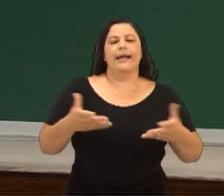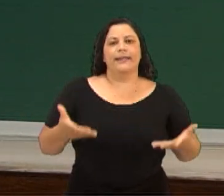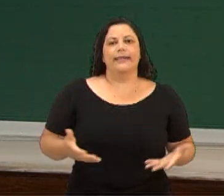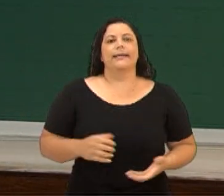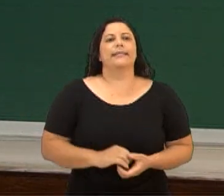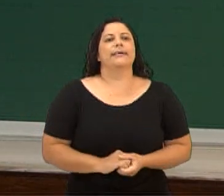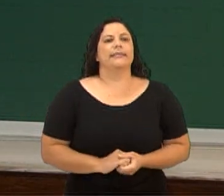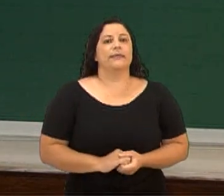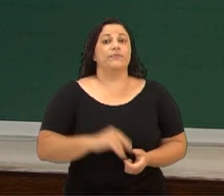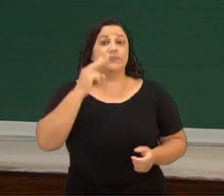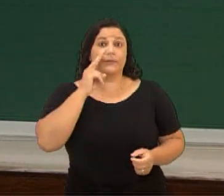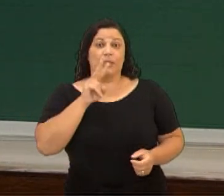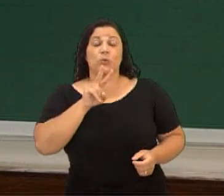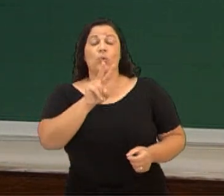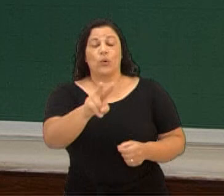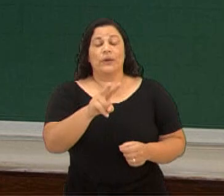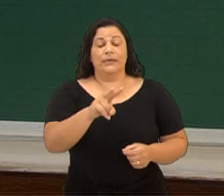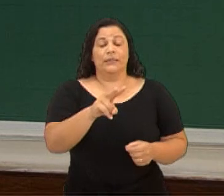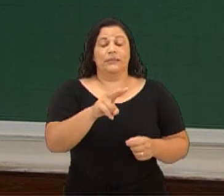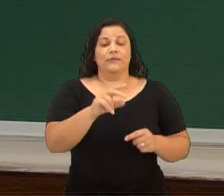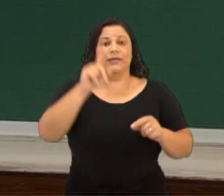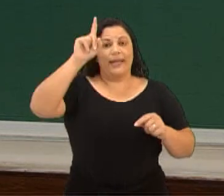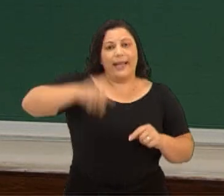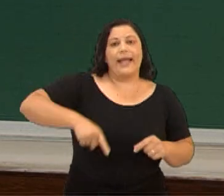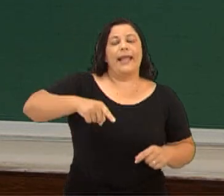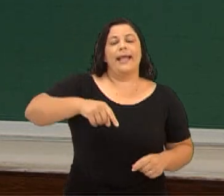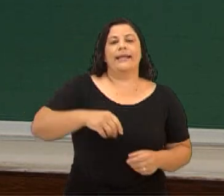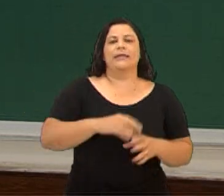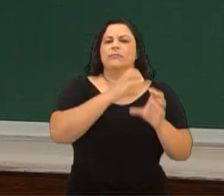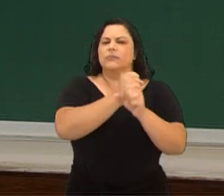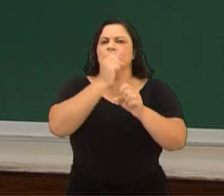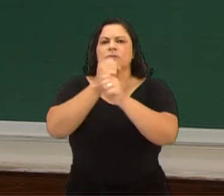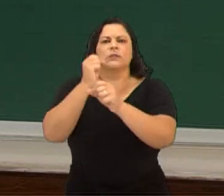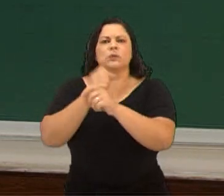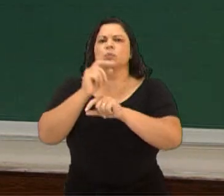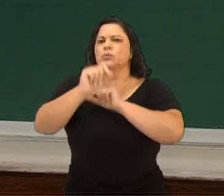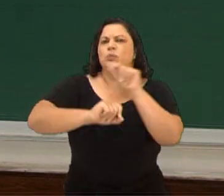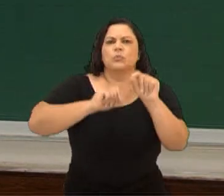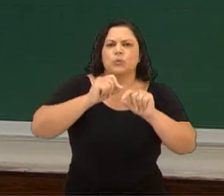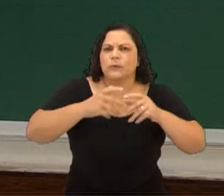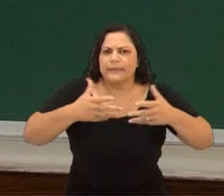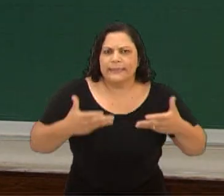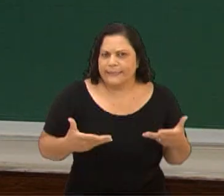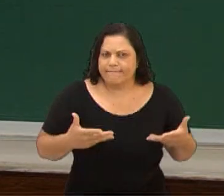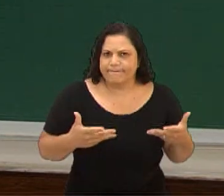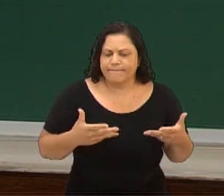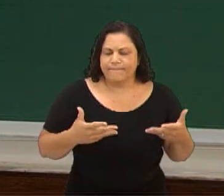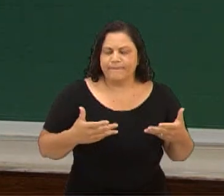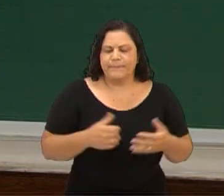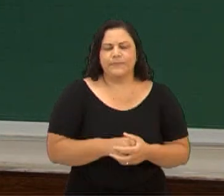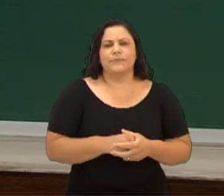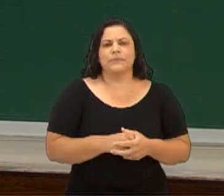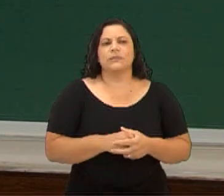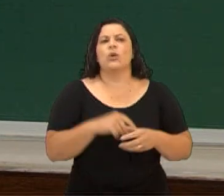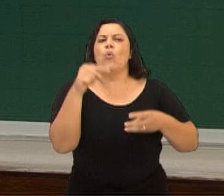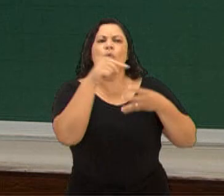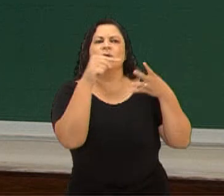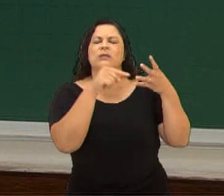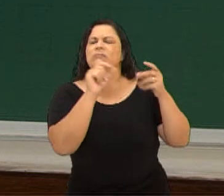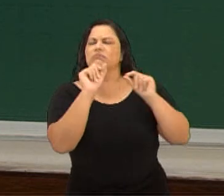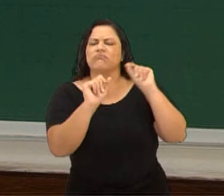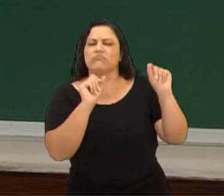ver, ela é montada por quais sólidos geométricos? Quais fazem parte dessa